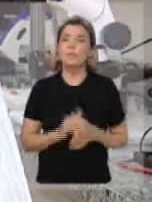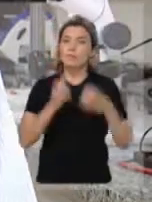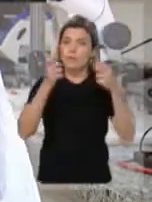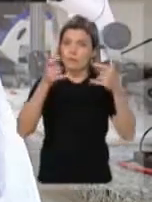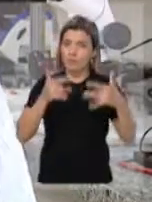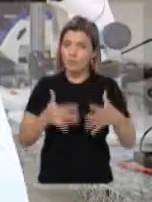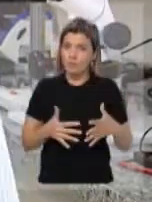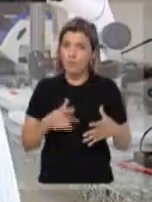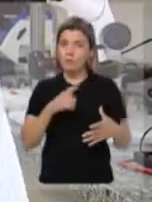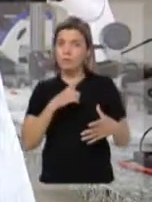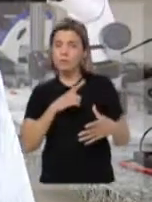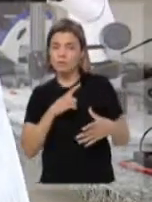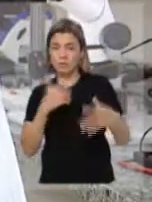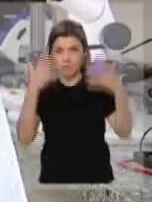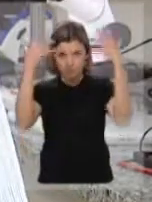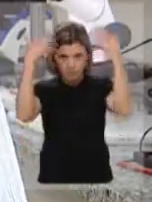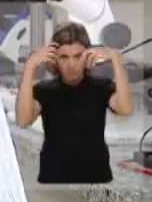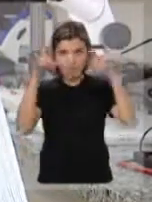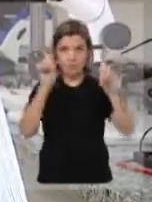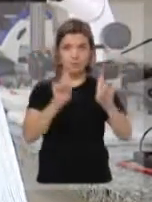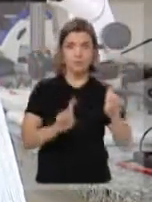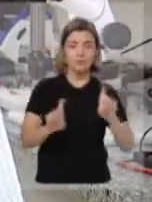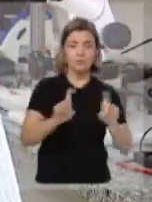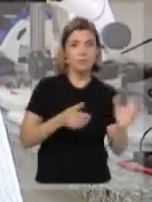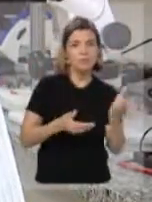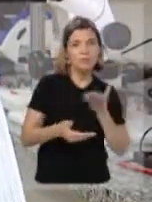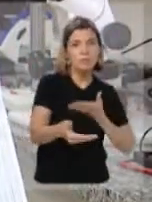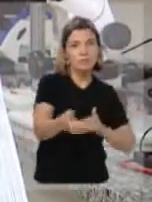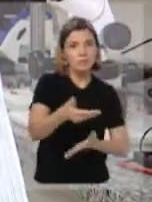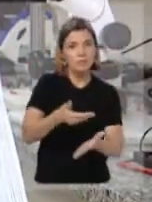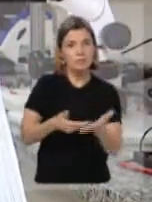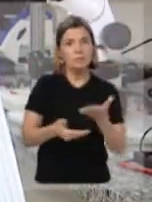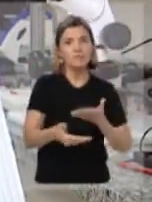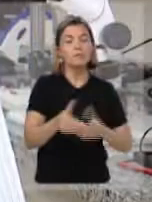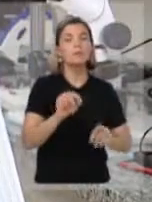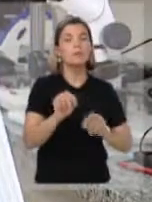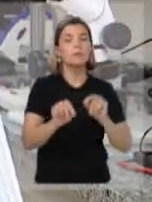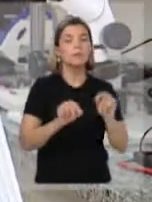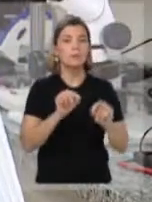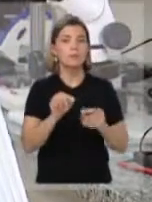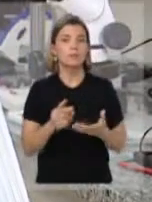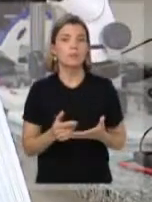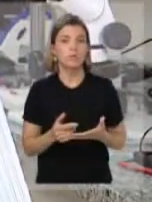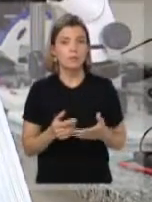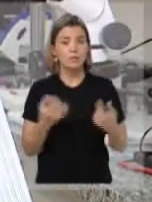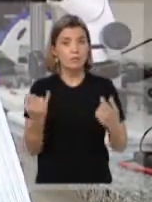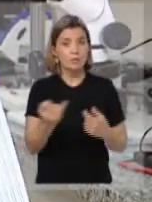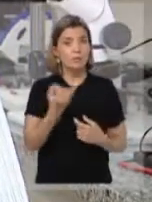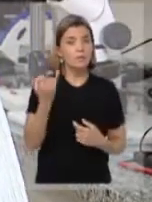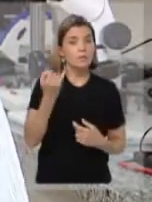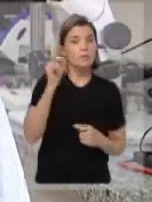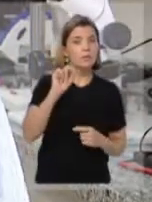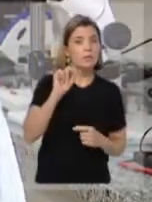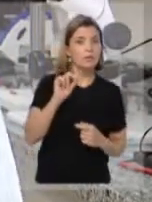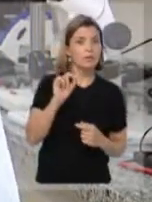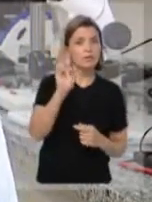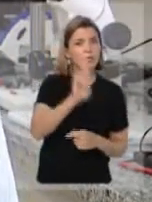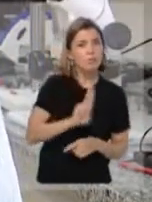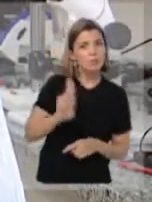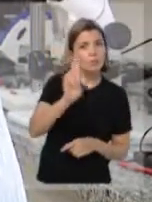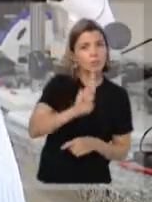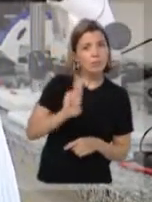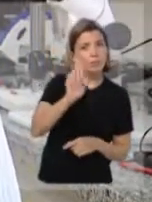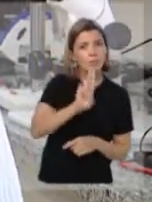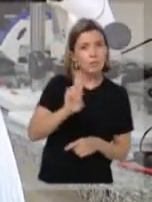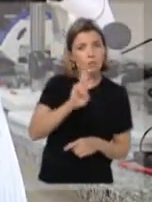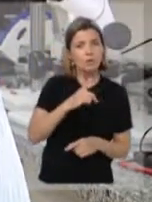Quando nós dizemos interface cérebro-computador, nós estamos basicamente dizendo que a interface que se cria